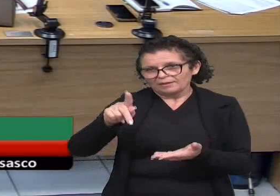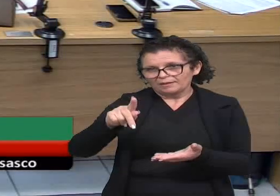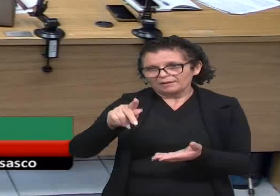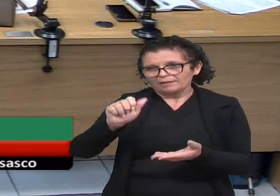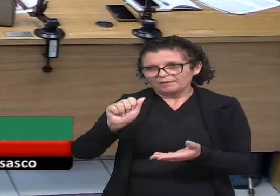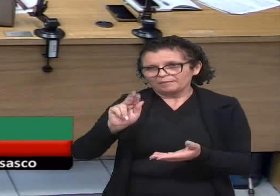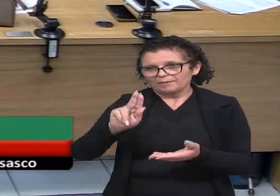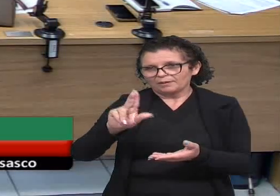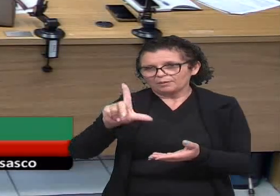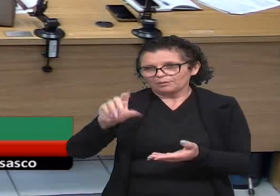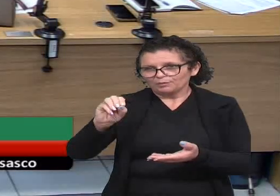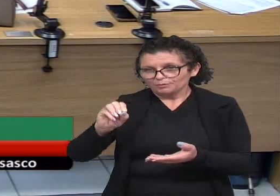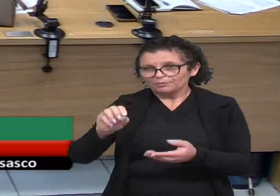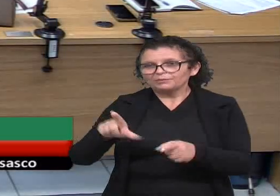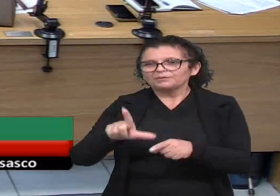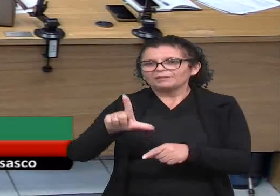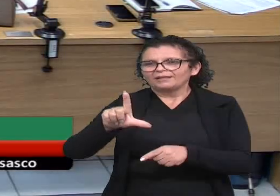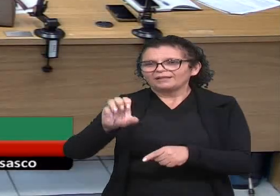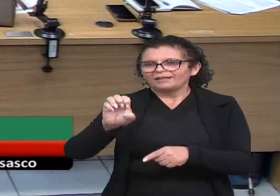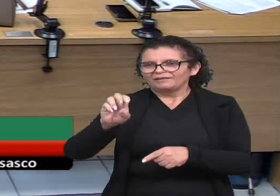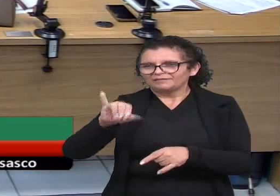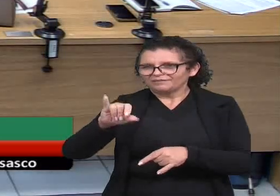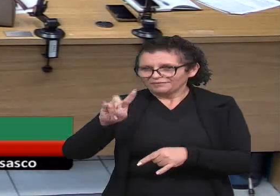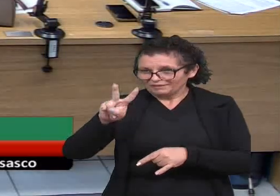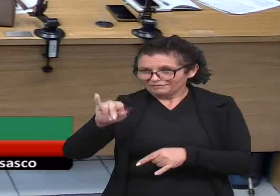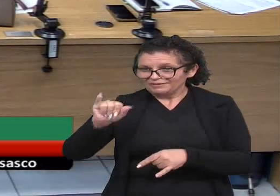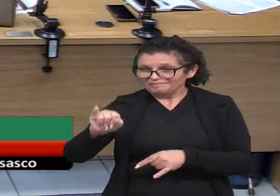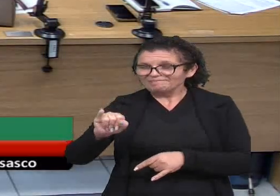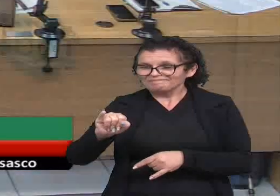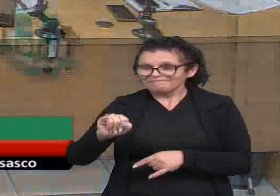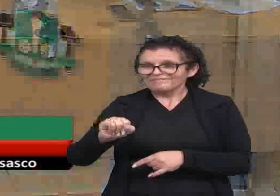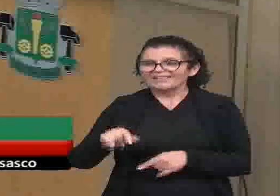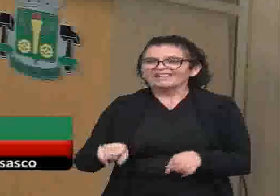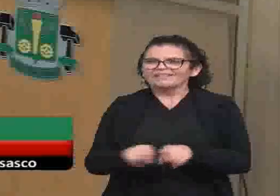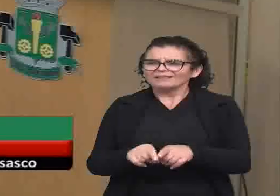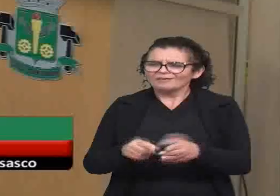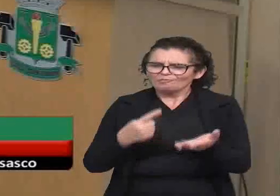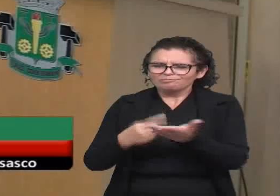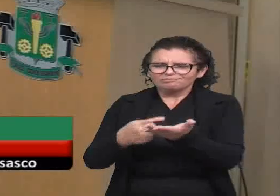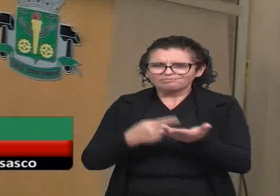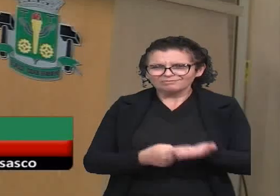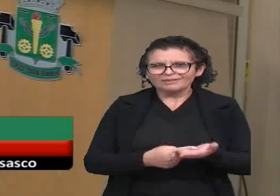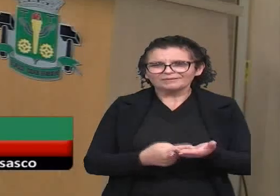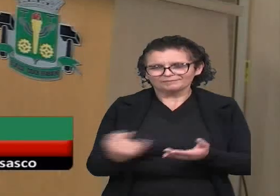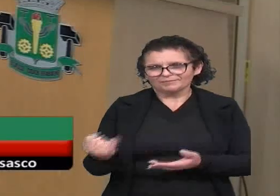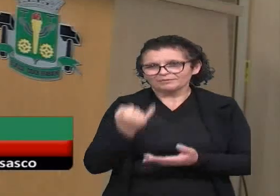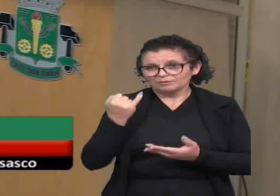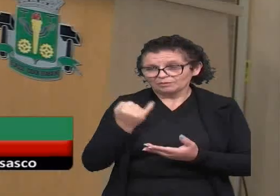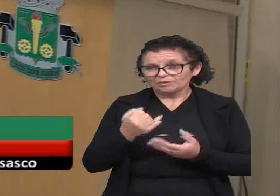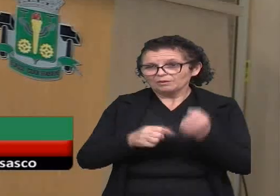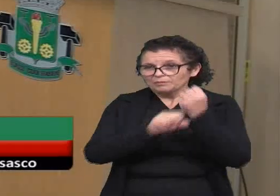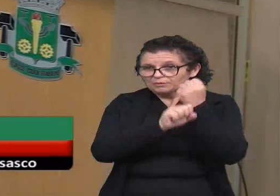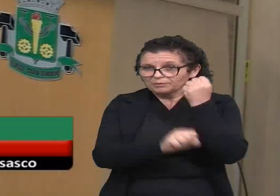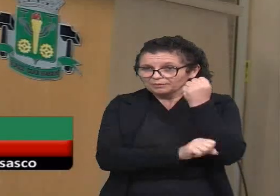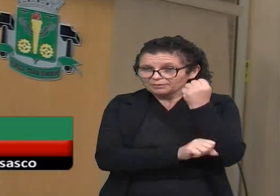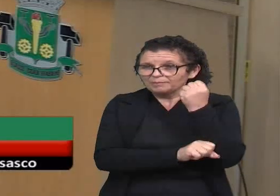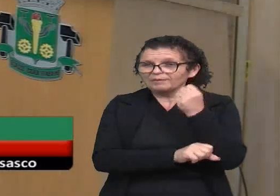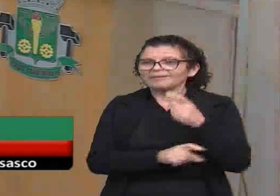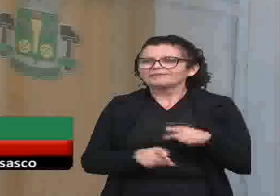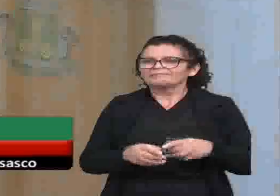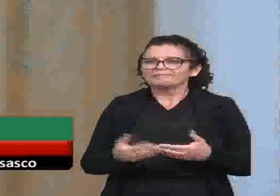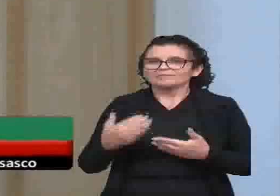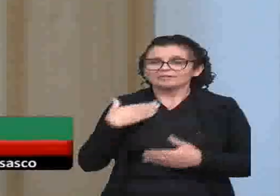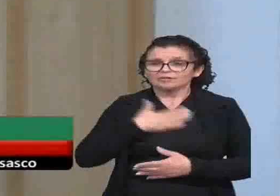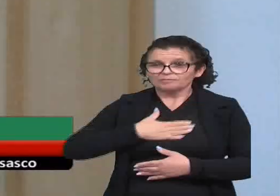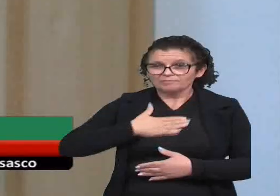carinhosamente chamamos de Levi, pela sua dedicação, seu comprometimento no setor de saneamento básico, e a gente